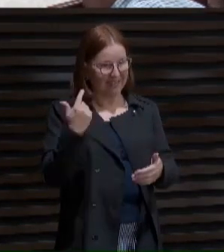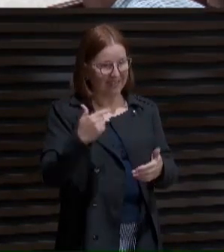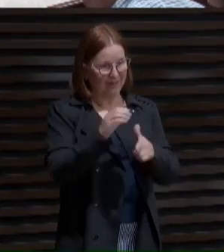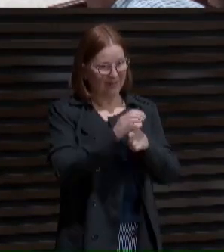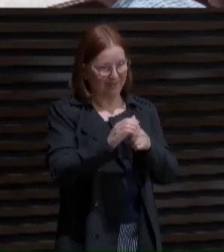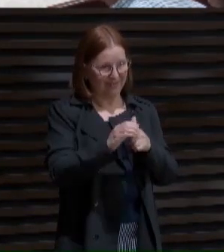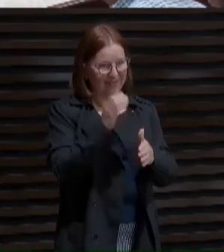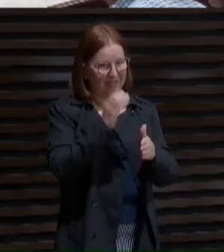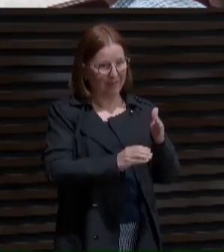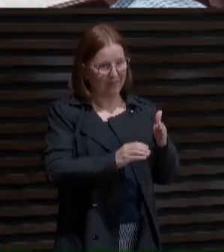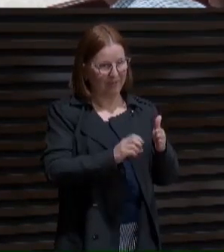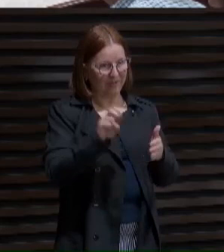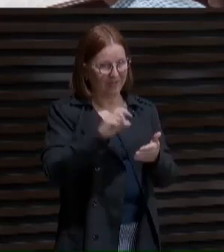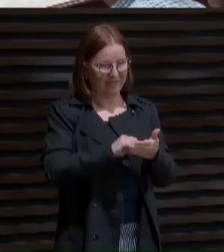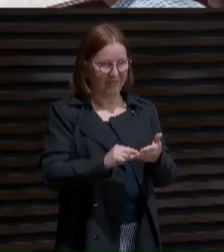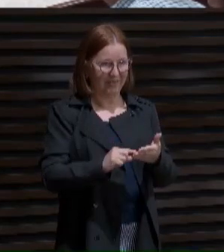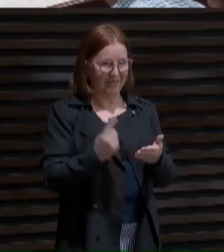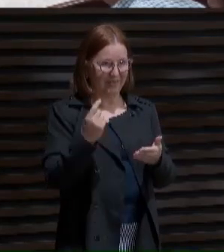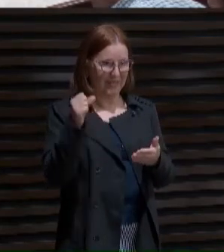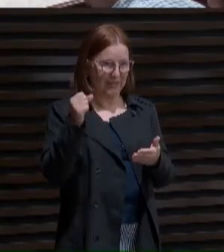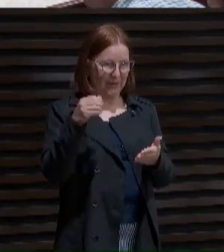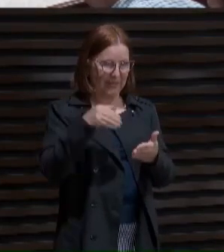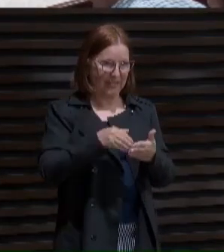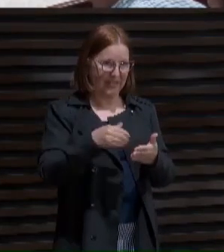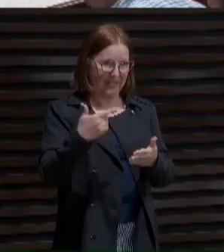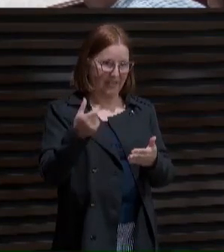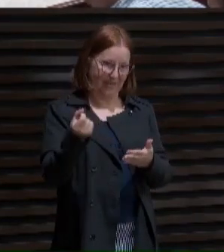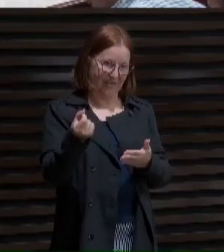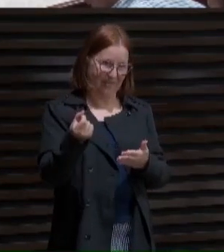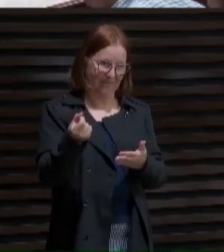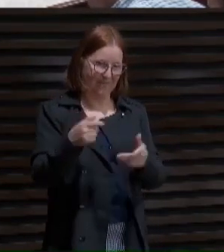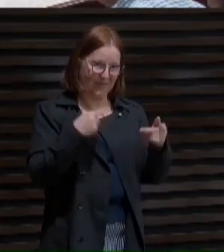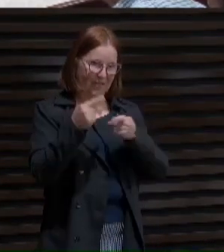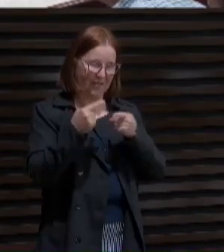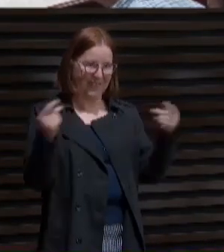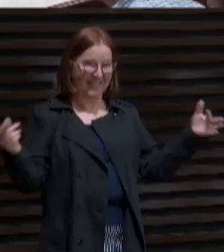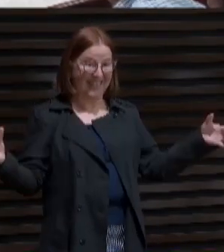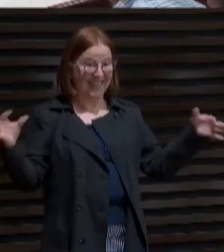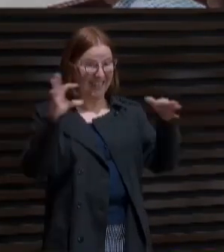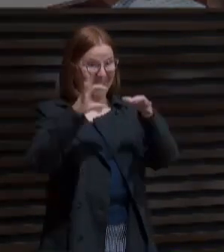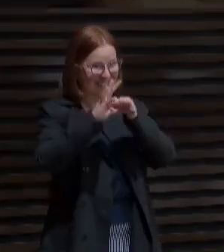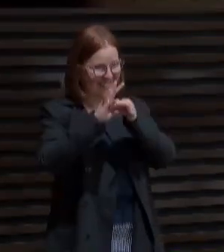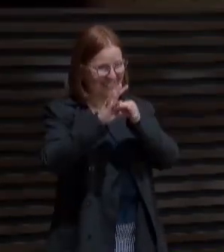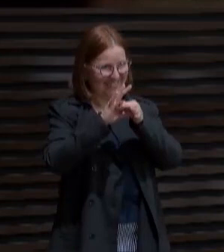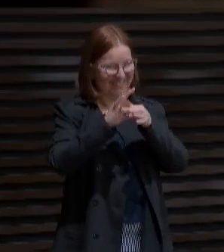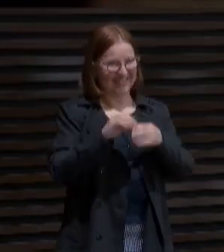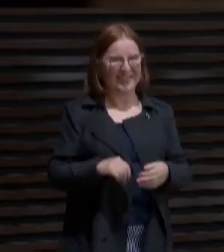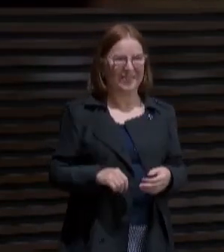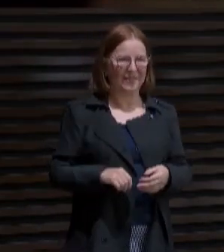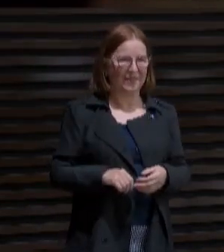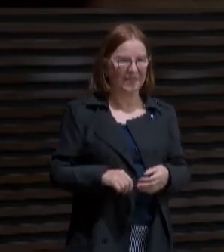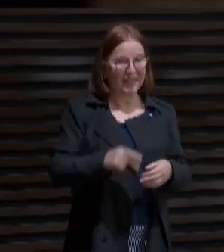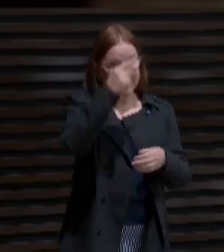5, versículos 18, 19 e 20, que falam o quê? Da reconciliação. O homem